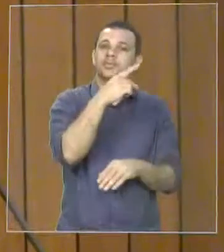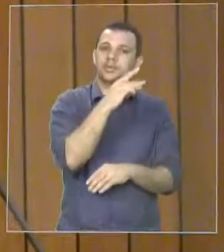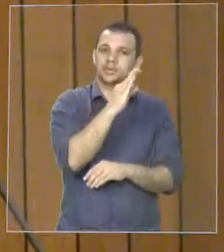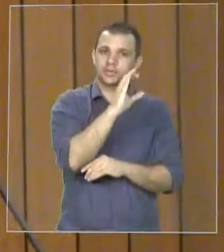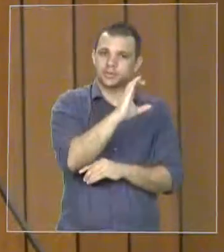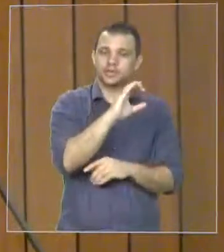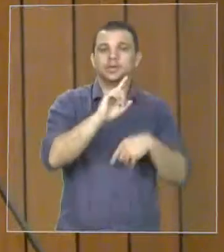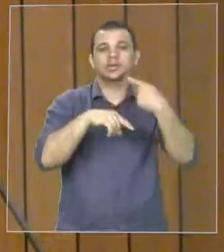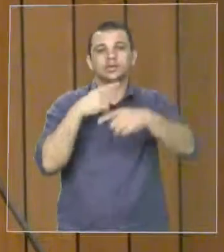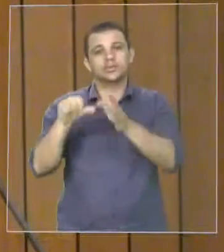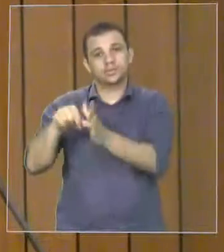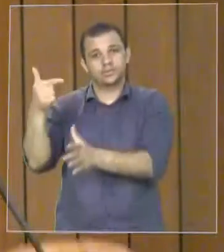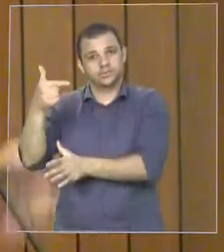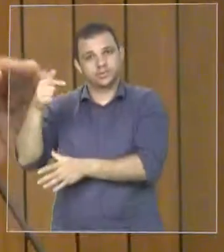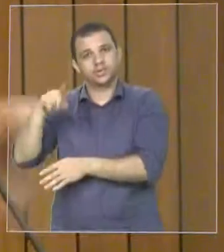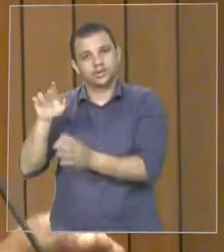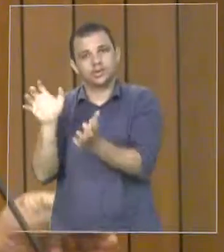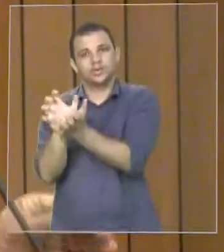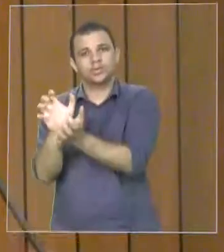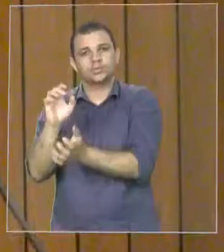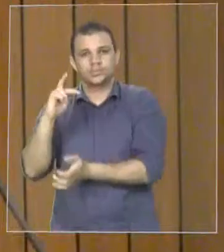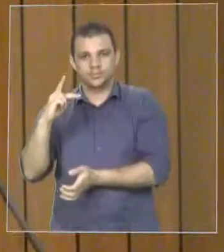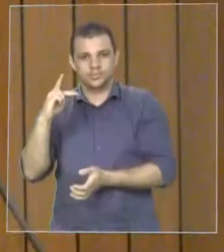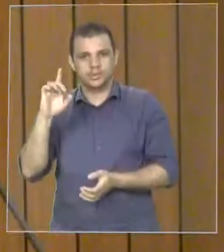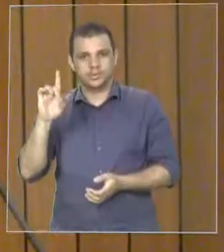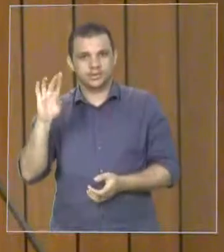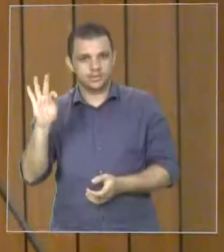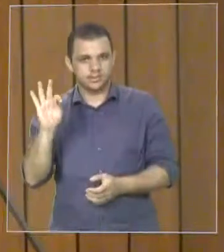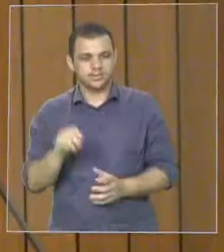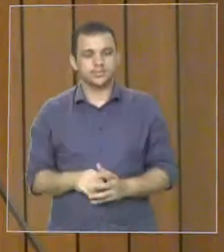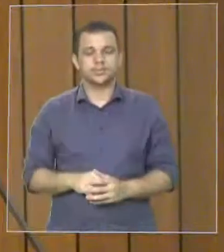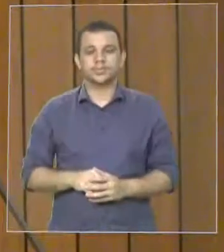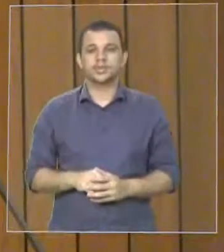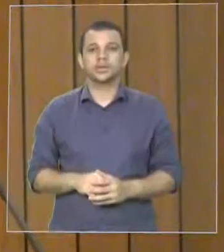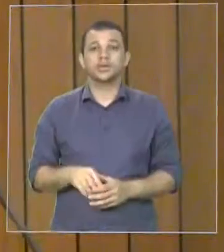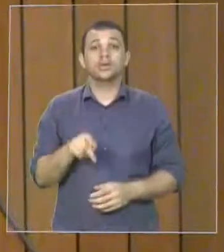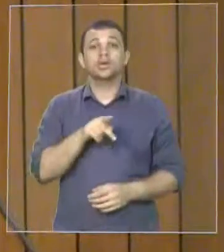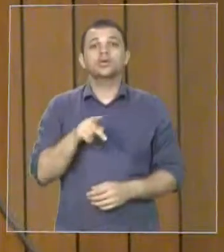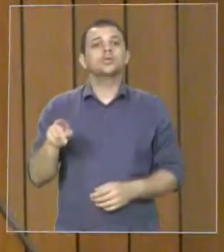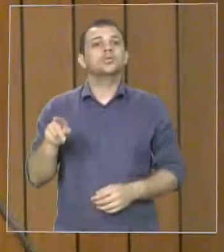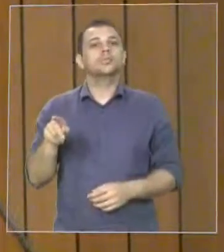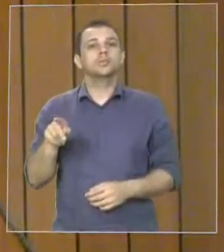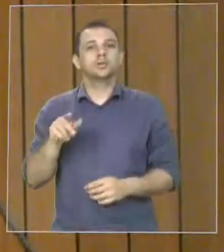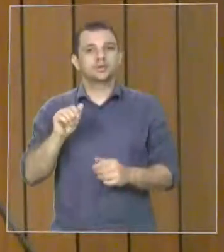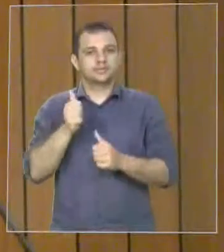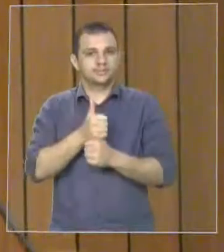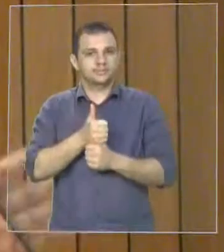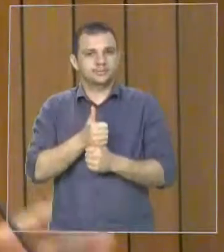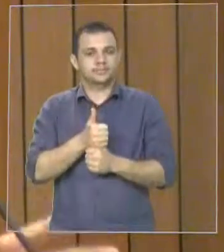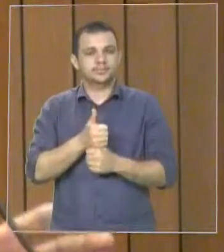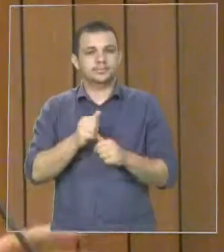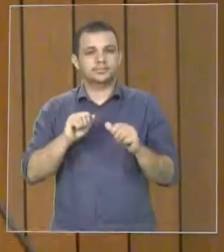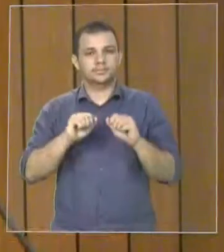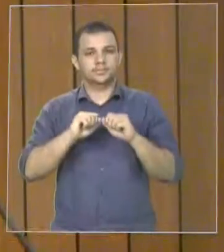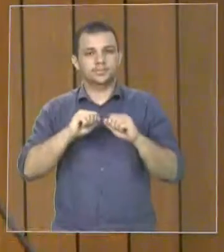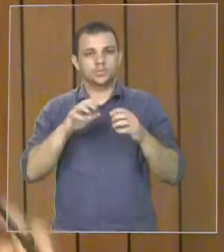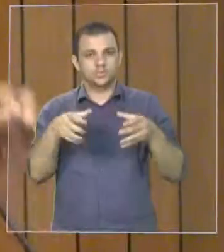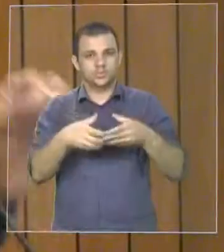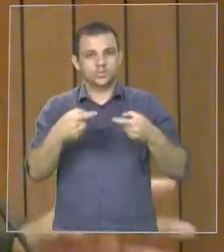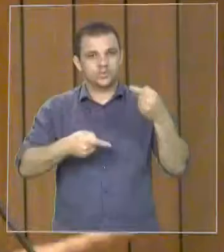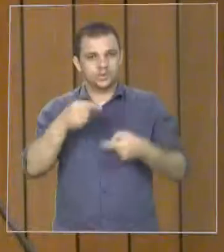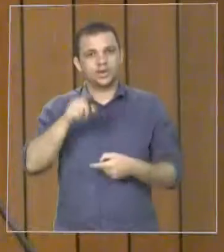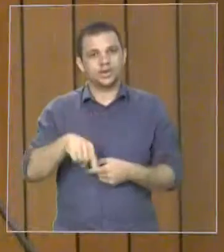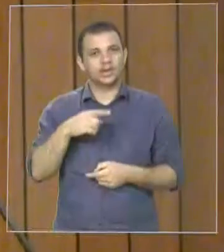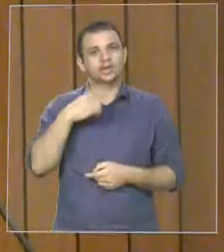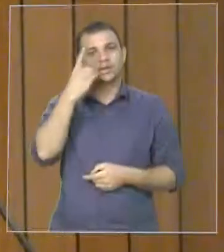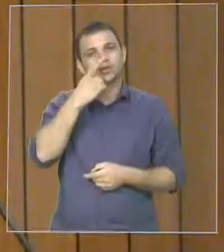Partido este, comandado pelo nobre deputado Edivaldo Holanda Braga, um grande líder político desse estado do Maranhão, que já